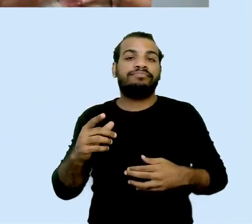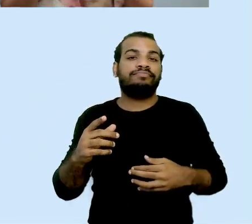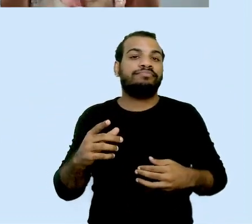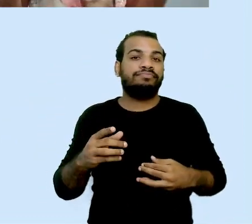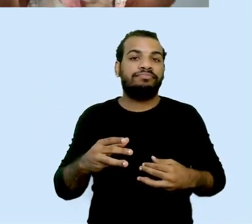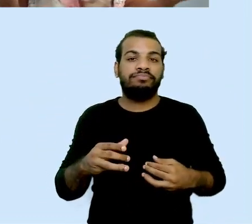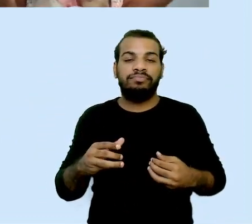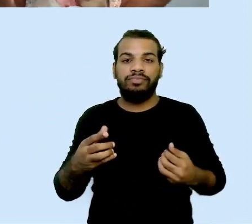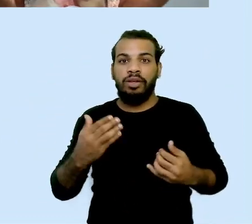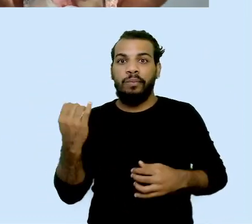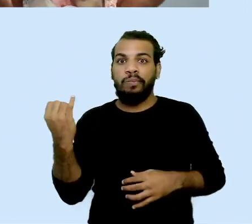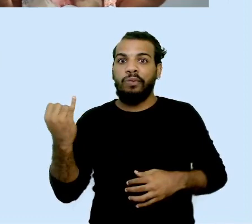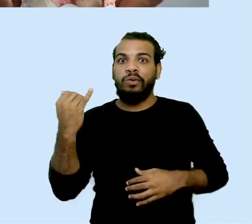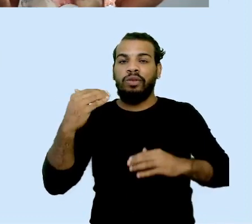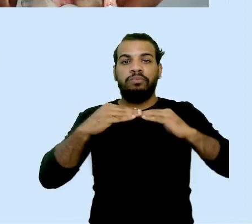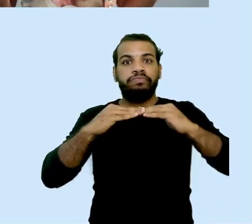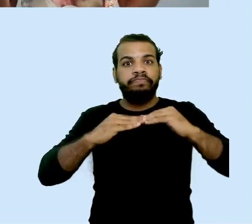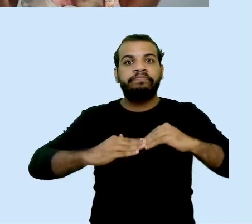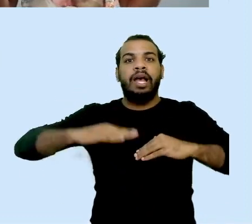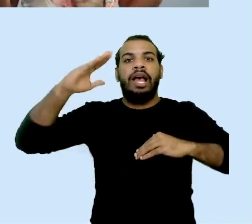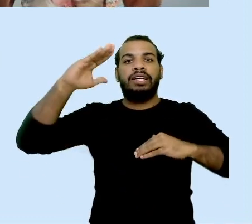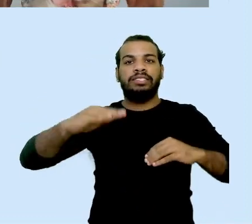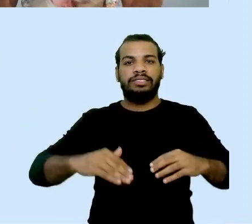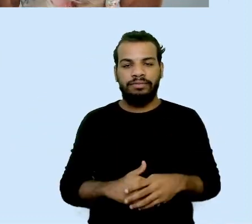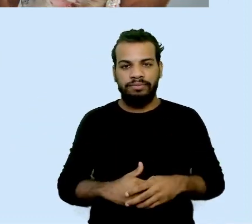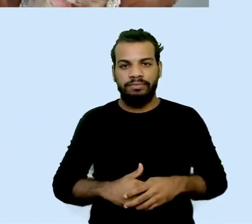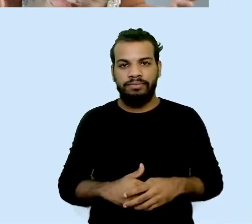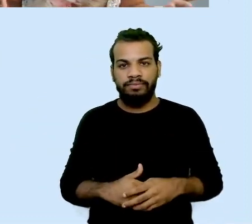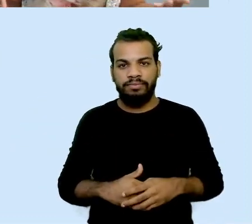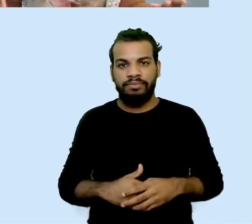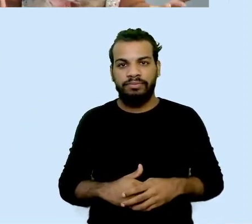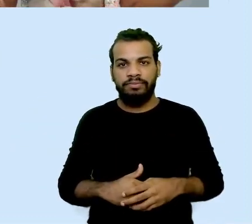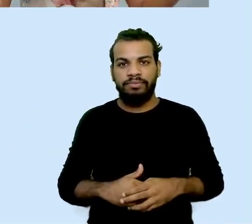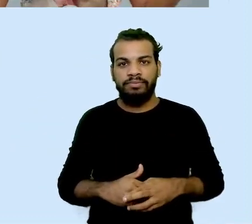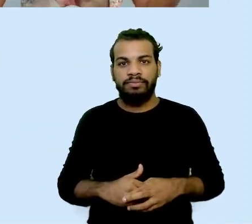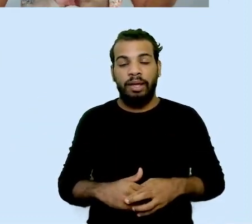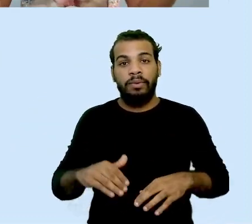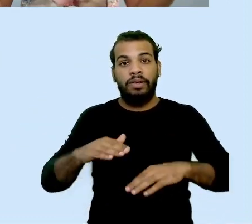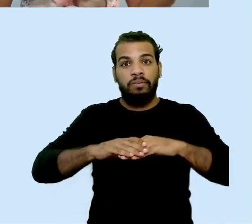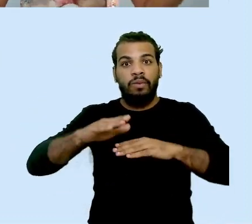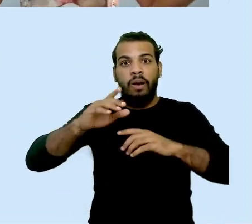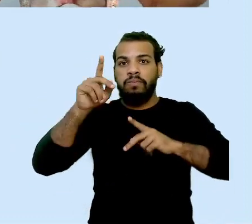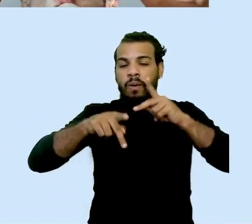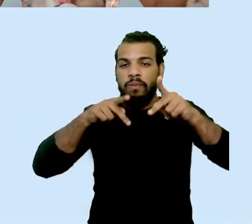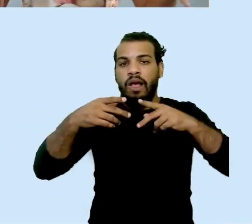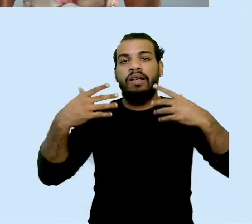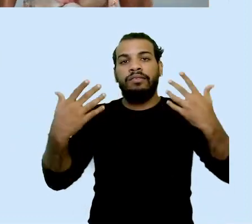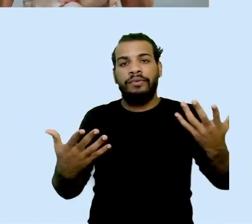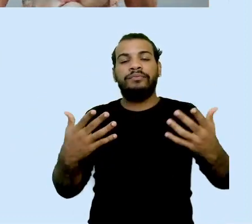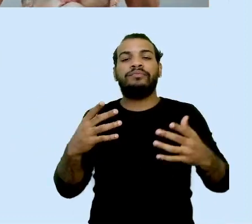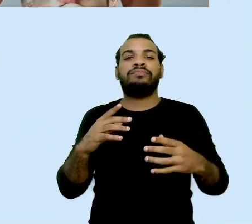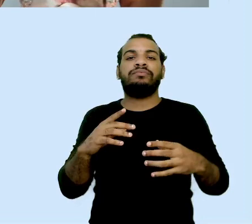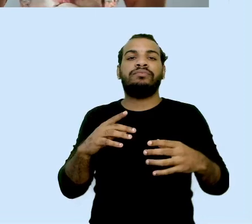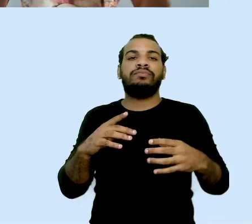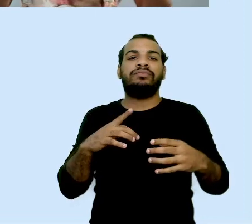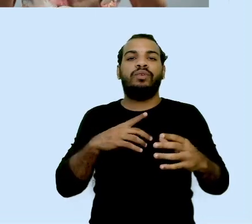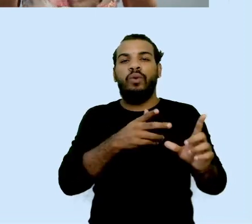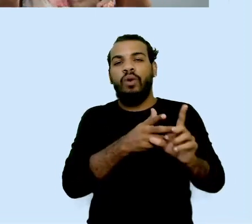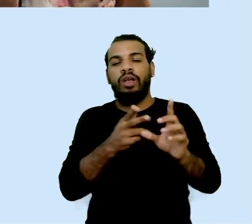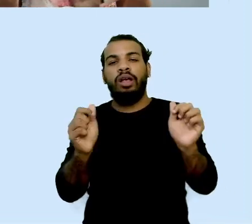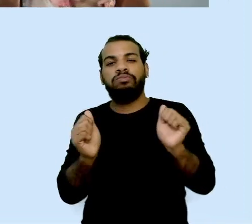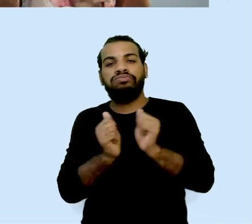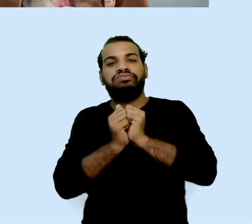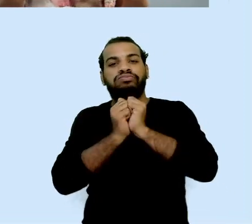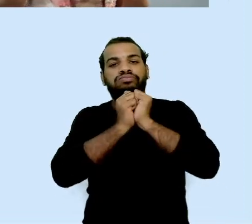assim sublime do ser humano, mas é uma expressão também popular. E a trilha sonora vem para juntar tudo